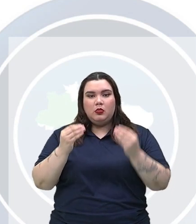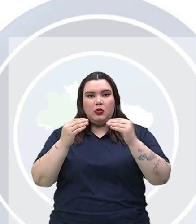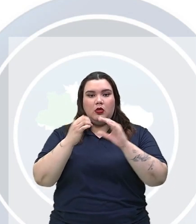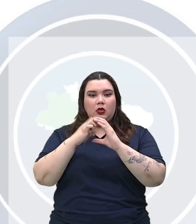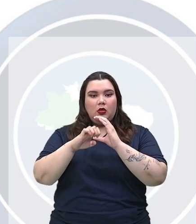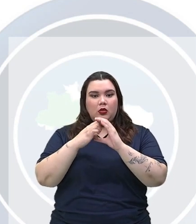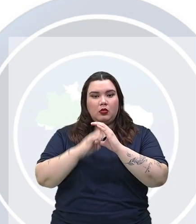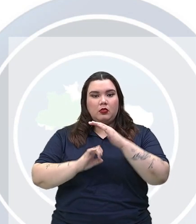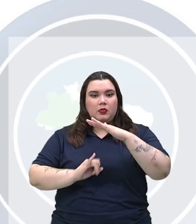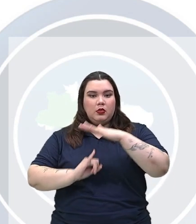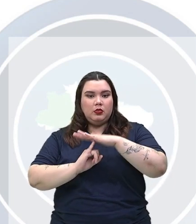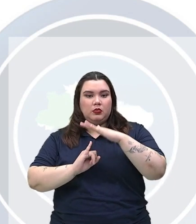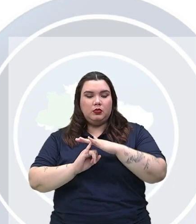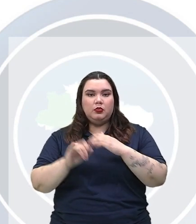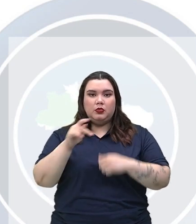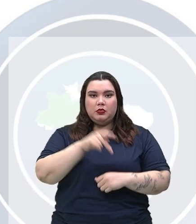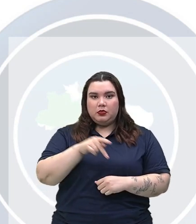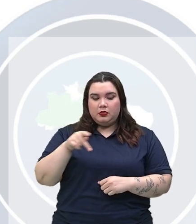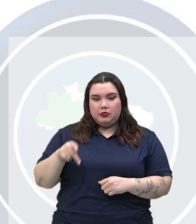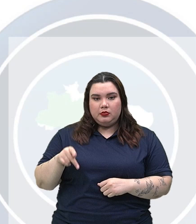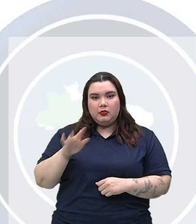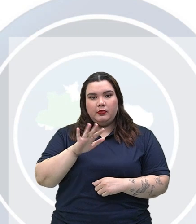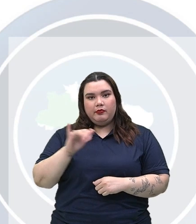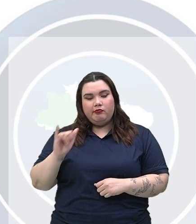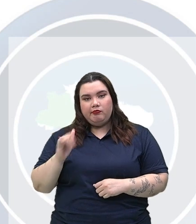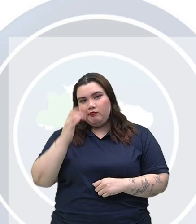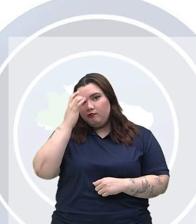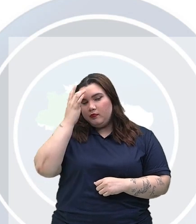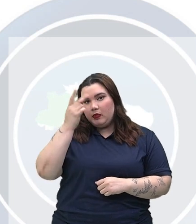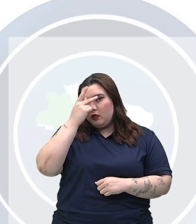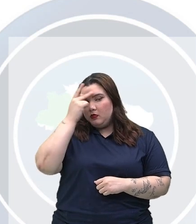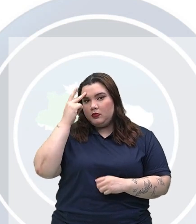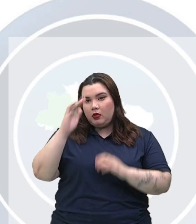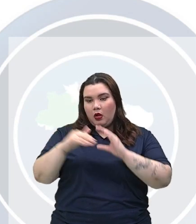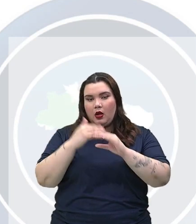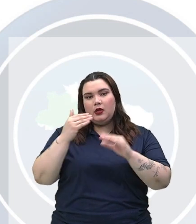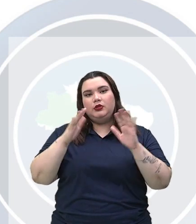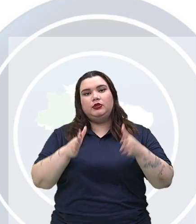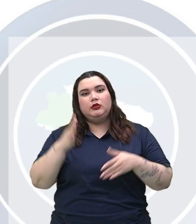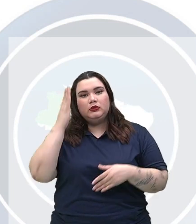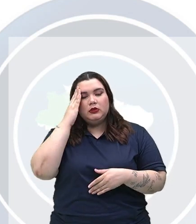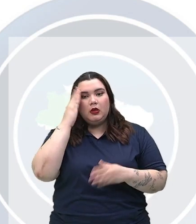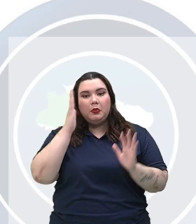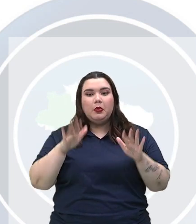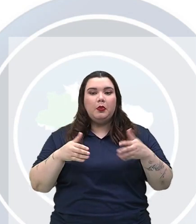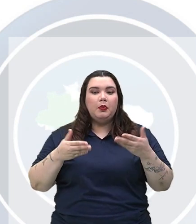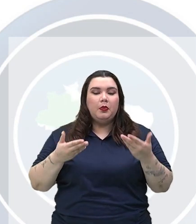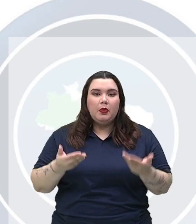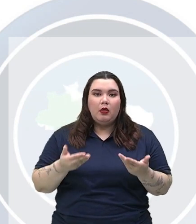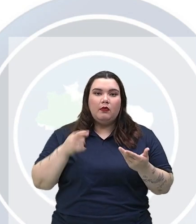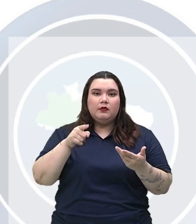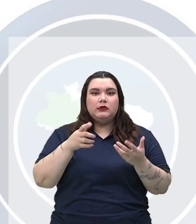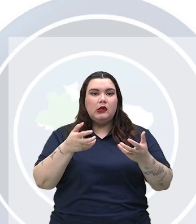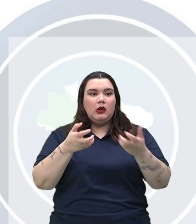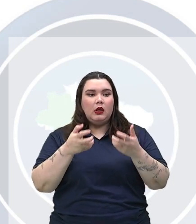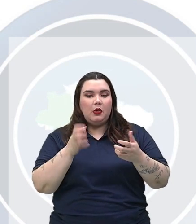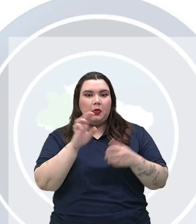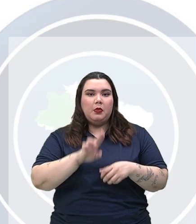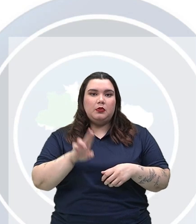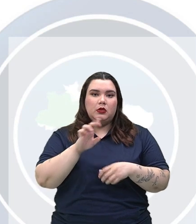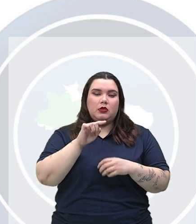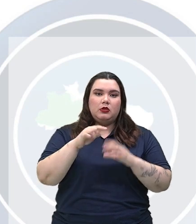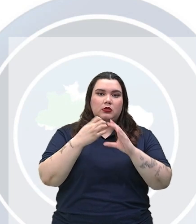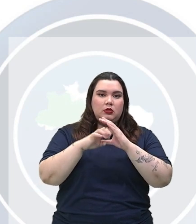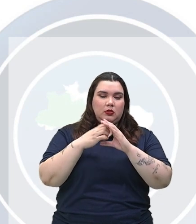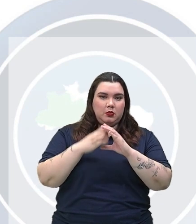e-mail institucional do professor, que vai facilitar a pessoa que receber, já vai saber o que você deseja, né, nesse e-mail